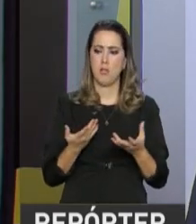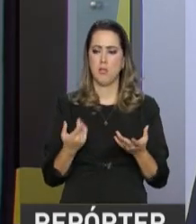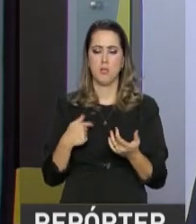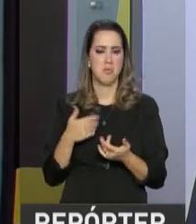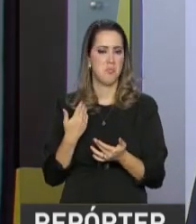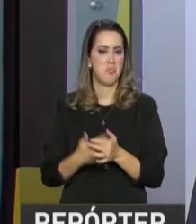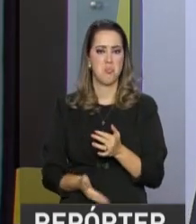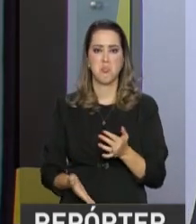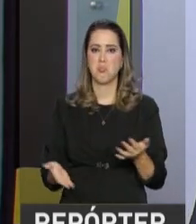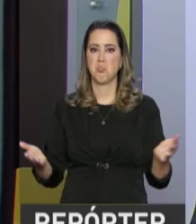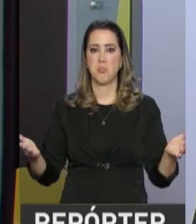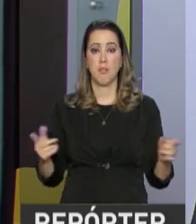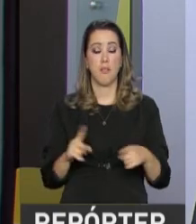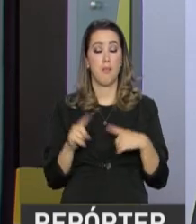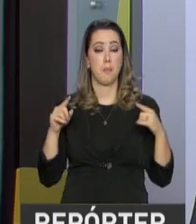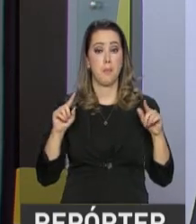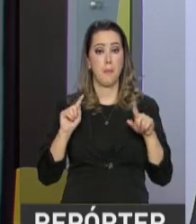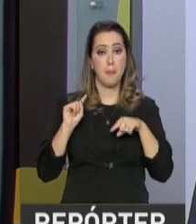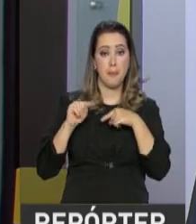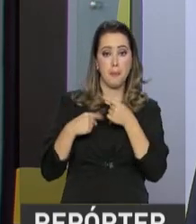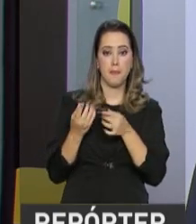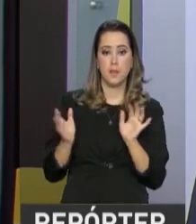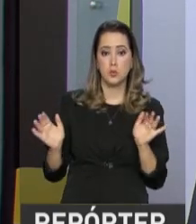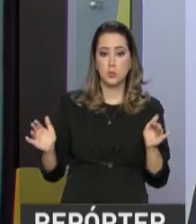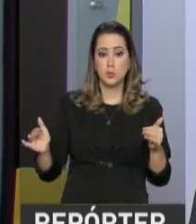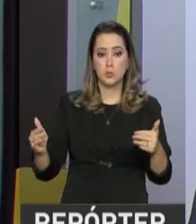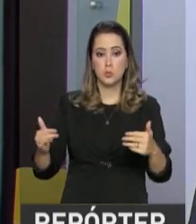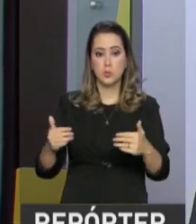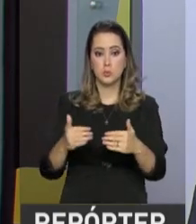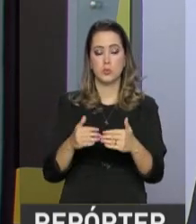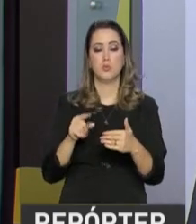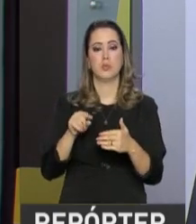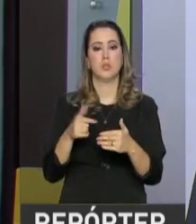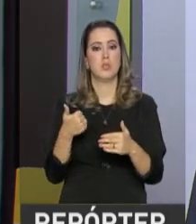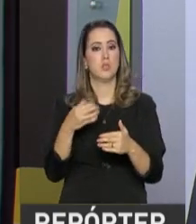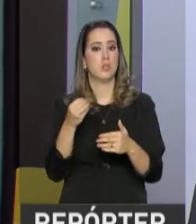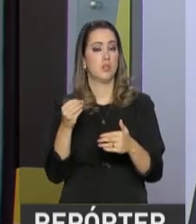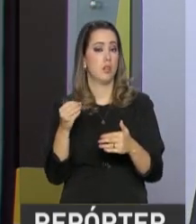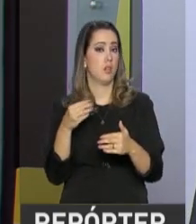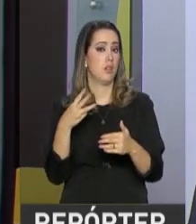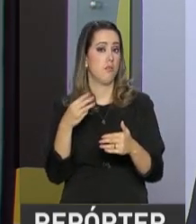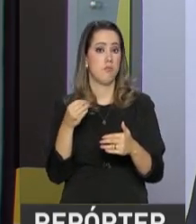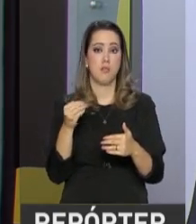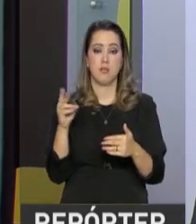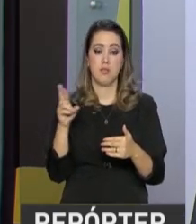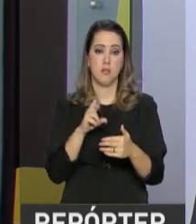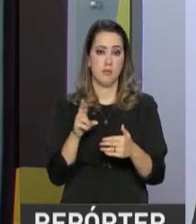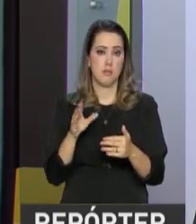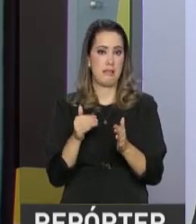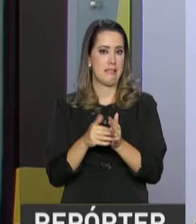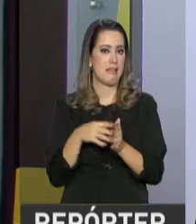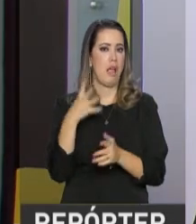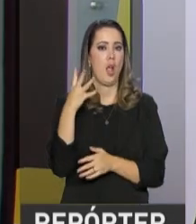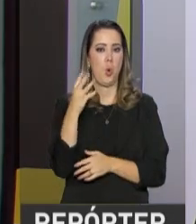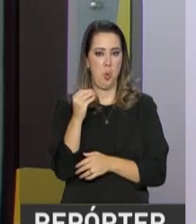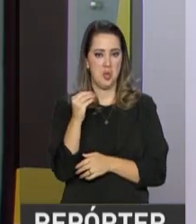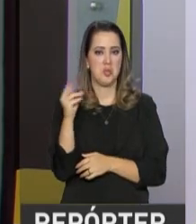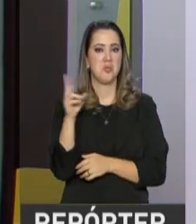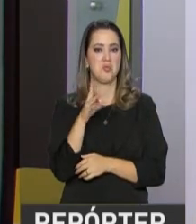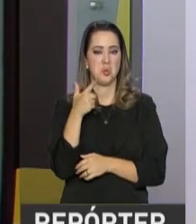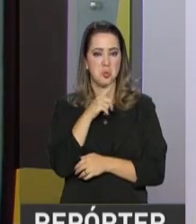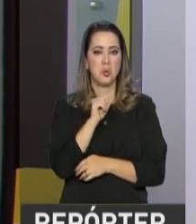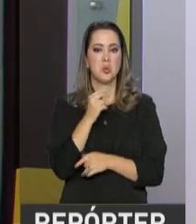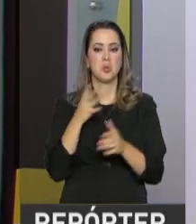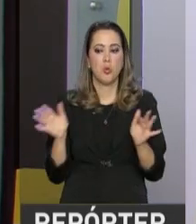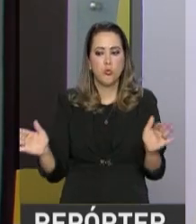no final das contas. E elas vão virando um dinheiro bom. Elas acabam virando 100, 200, 300, até 400 reais eu já consegui. Vale a